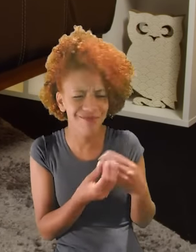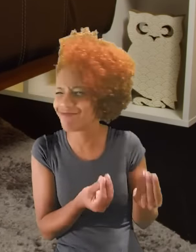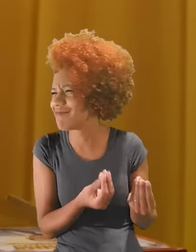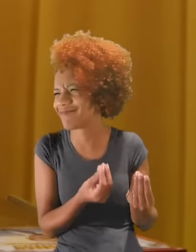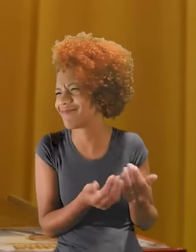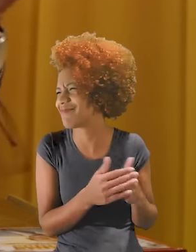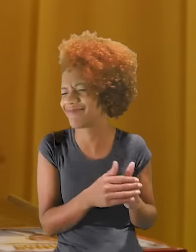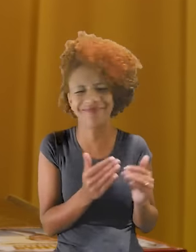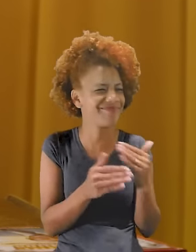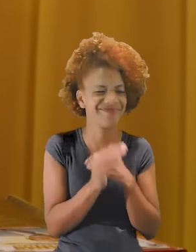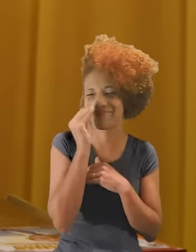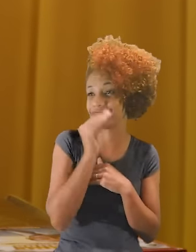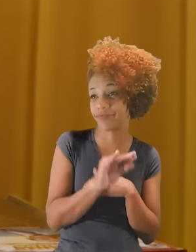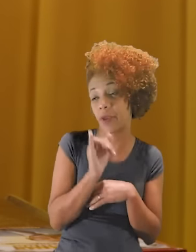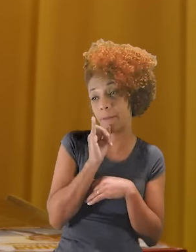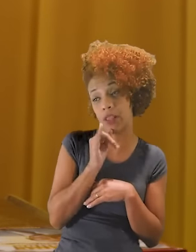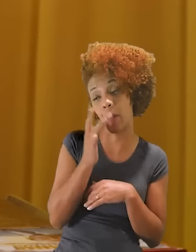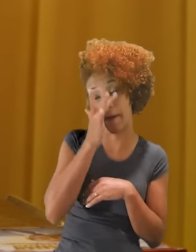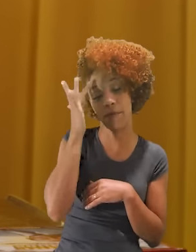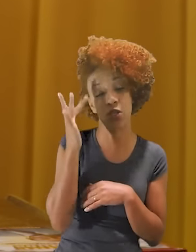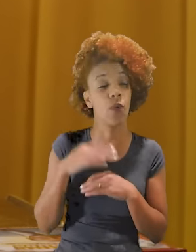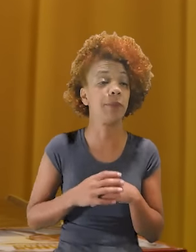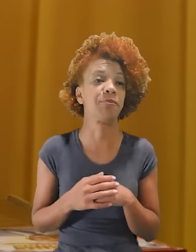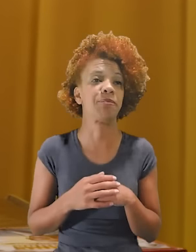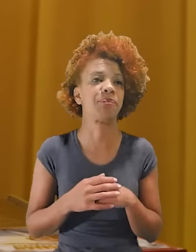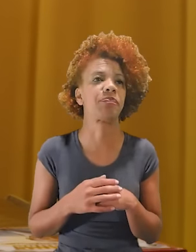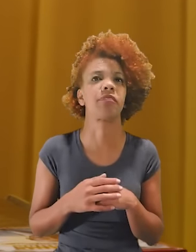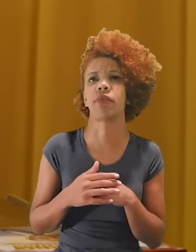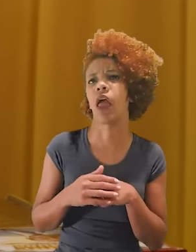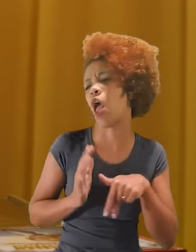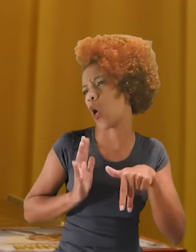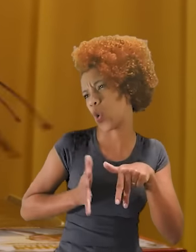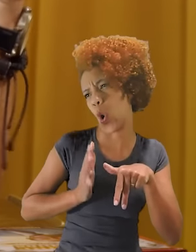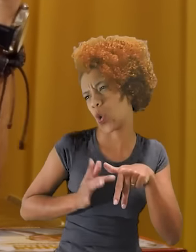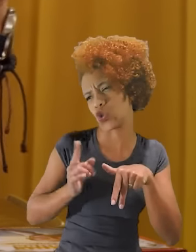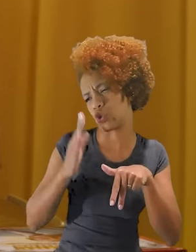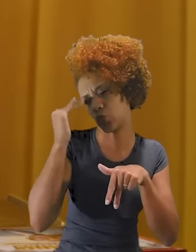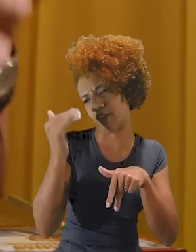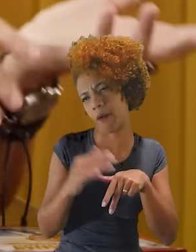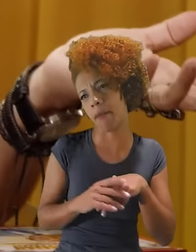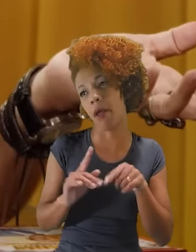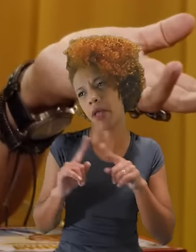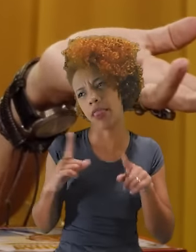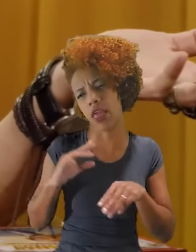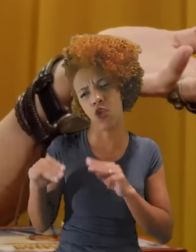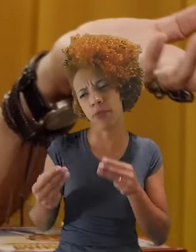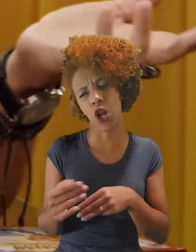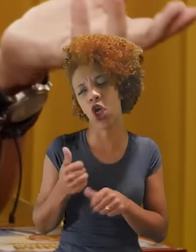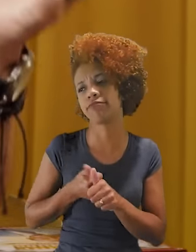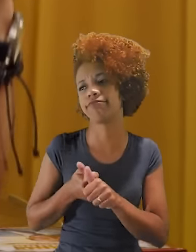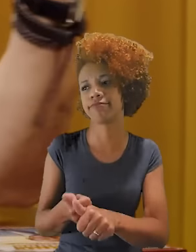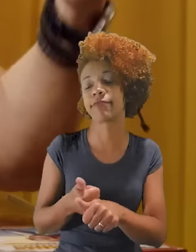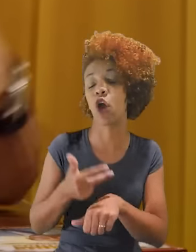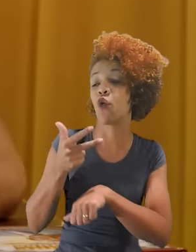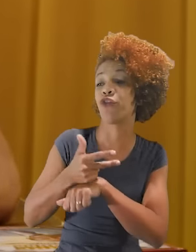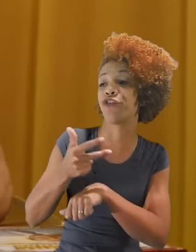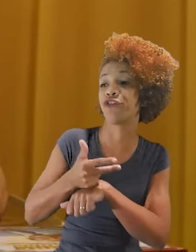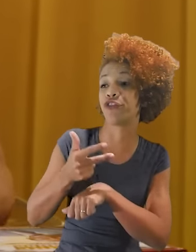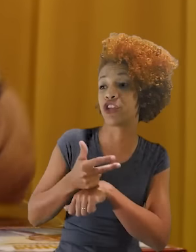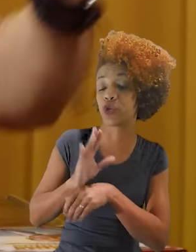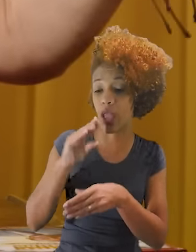assim, bom, tipo quando o cara fala, por exemplo, eu vi uma pessoa uma vez, ele é um coach, ele não deve ser famoso, mas enfim, tem lá os seus milhões de seguidores, ele